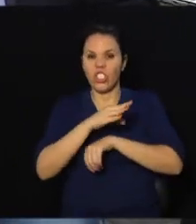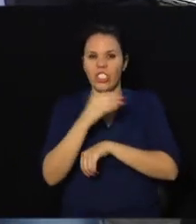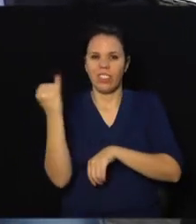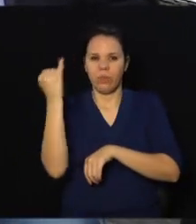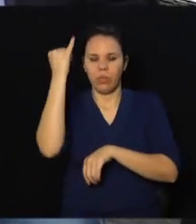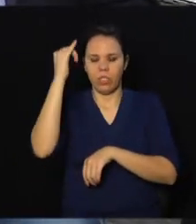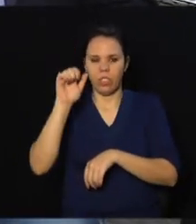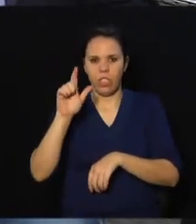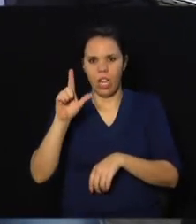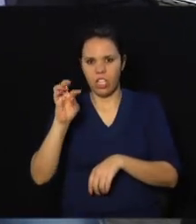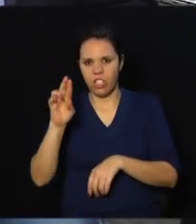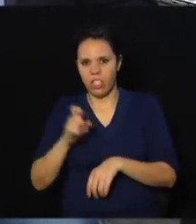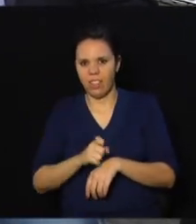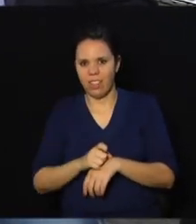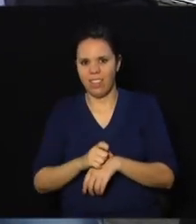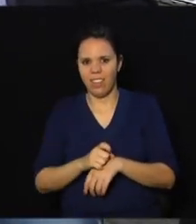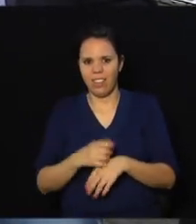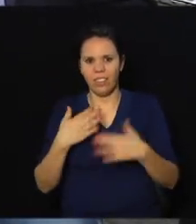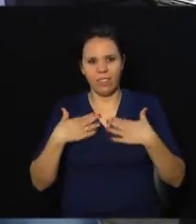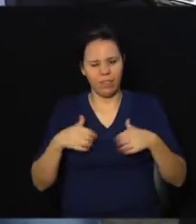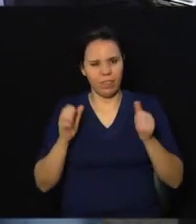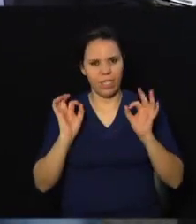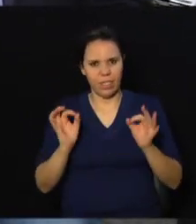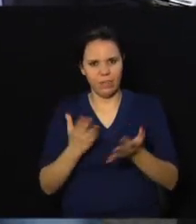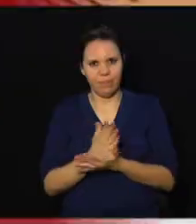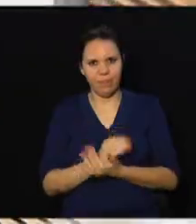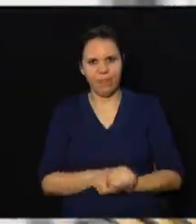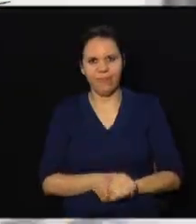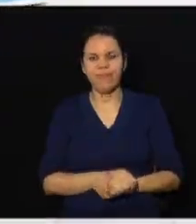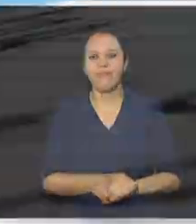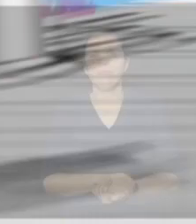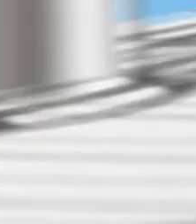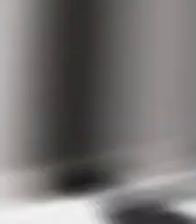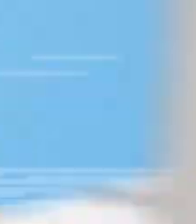Alexandre. Não pira que tudo dá certo.